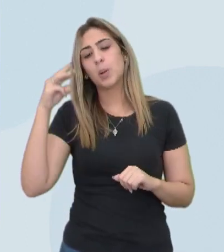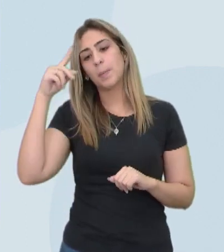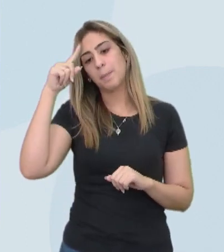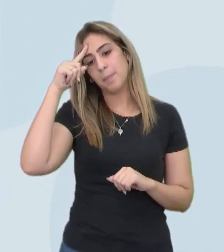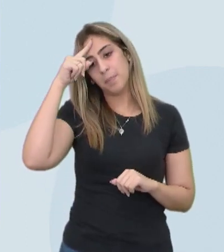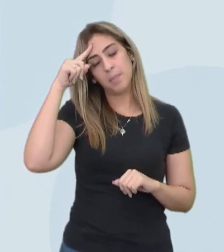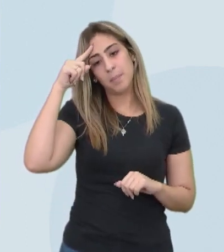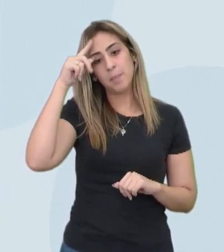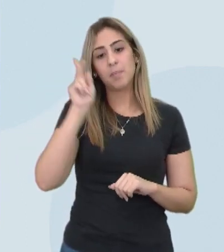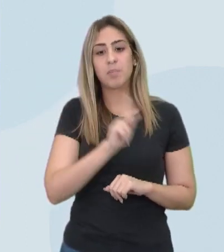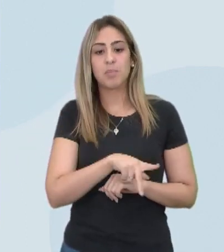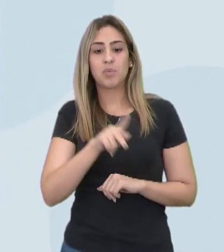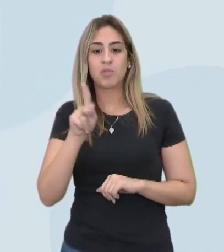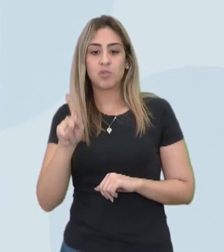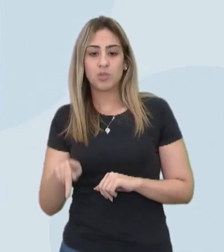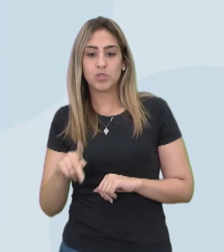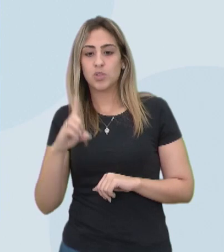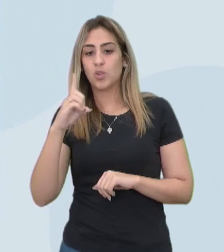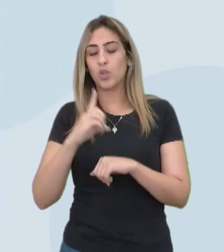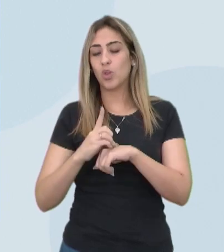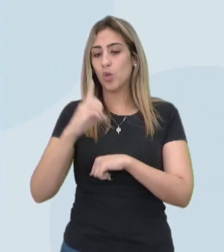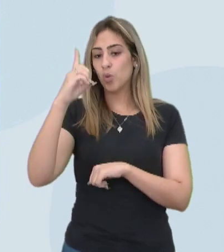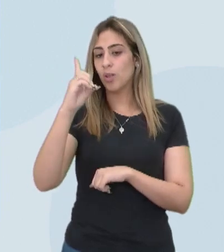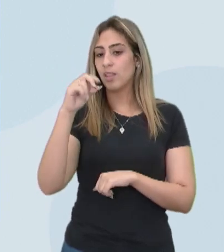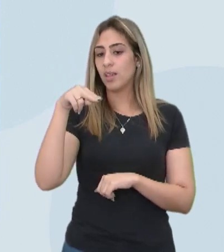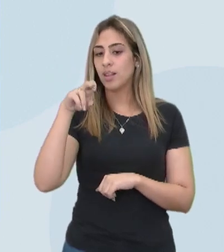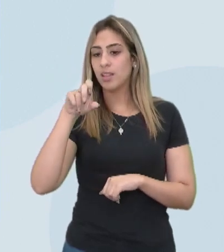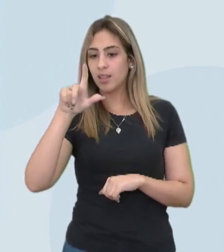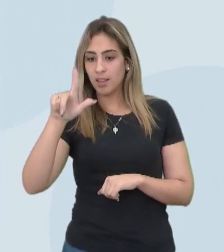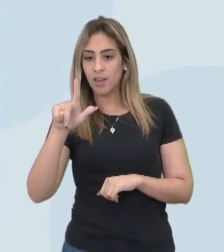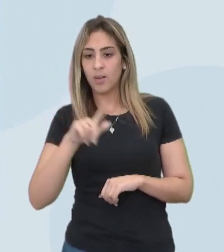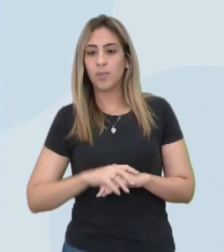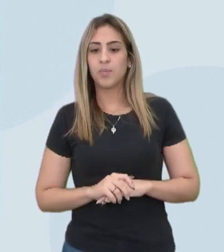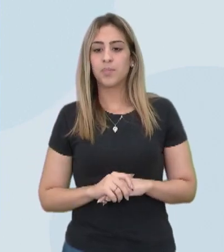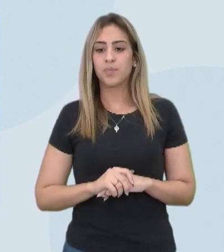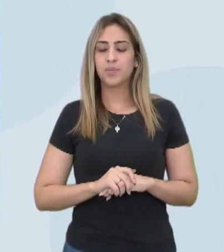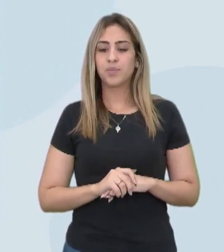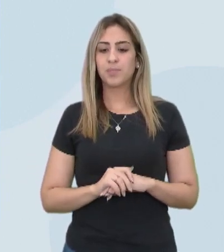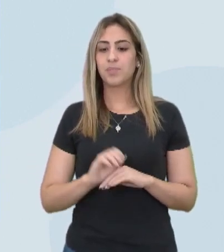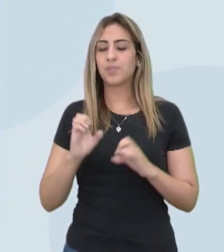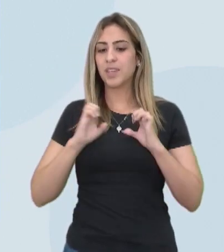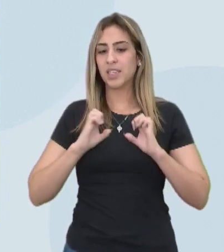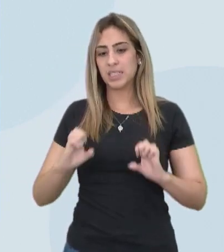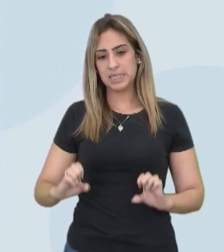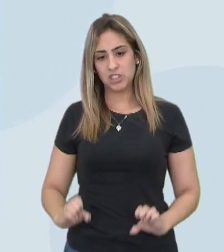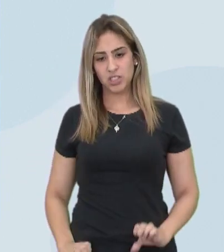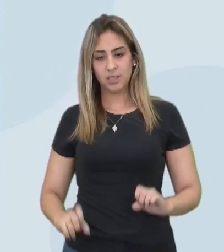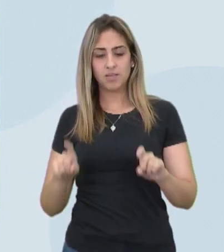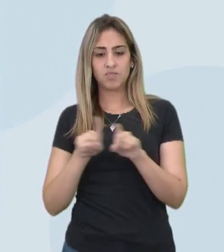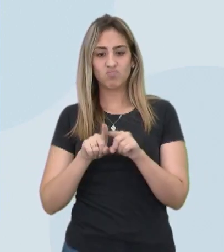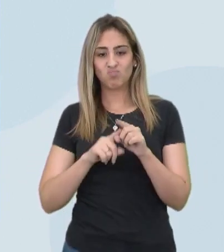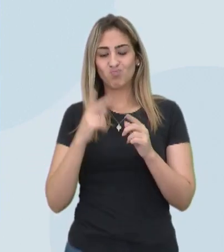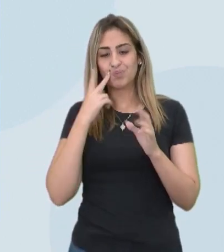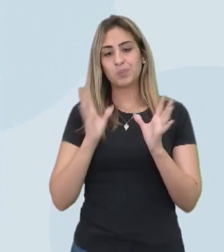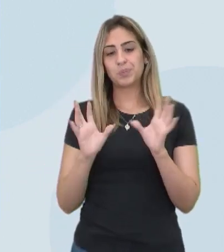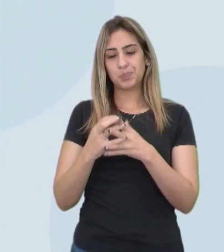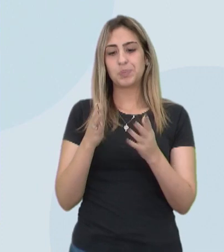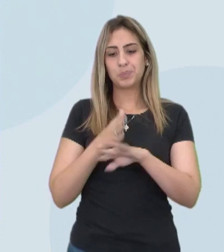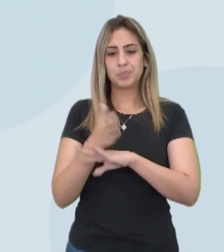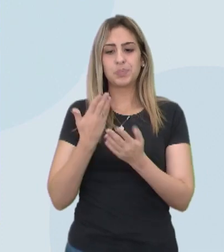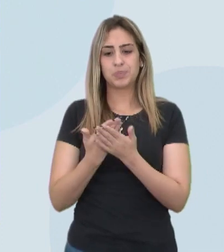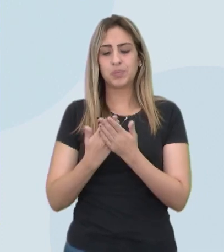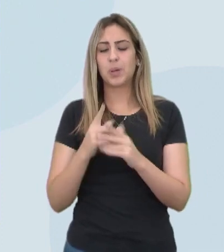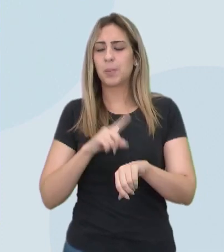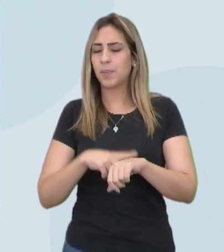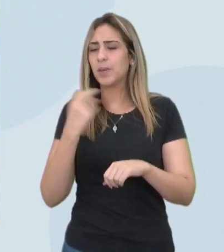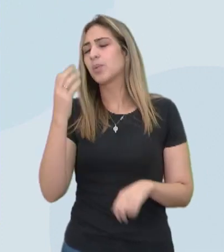o professor, doutor Daniel Munduruku, da etnia, etnia Munduruku, participou de uma aula, foi um